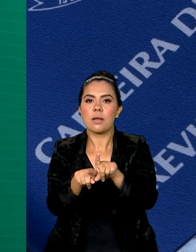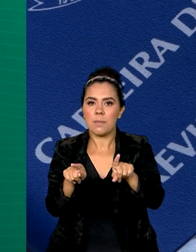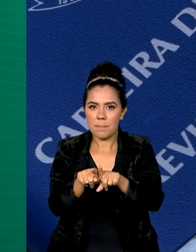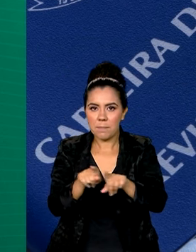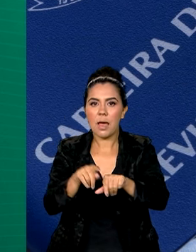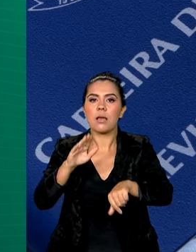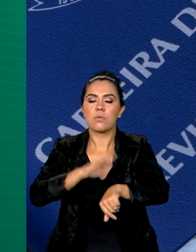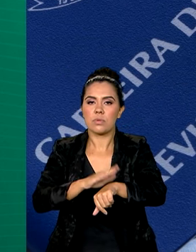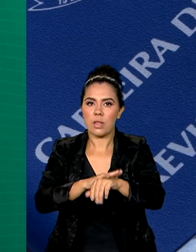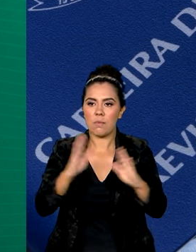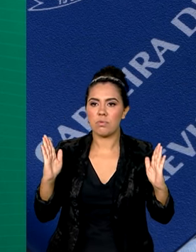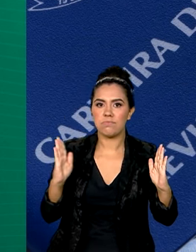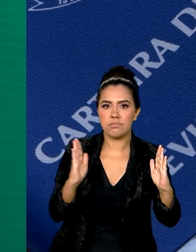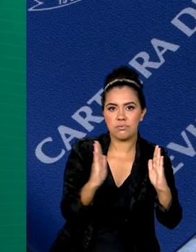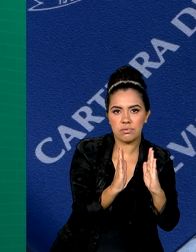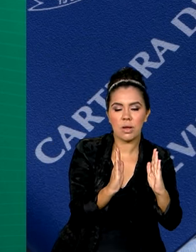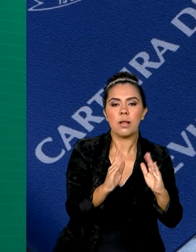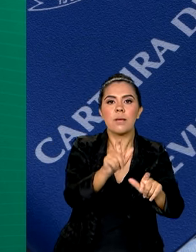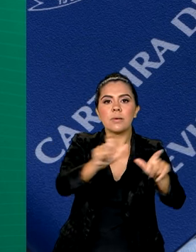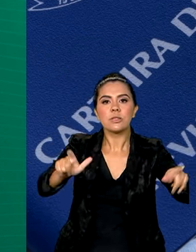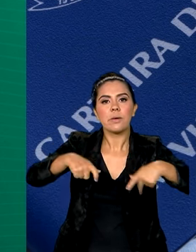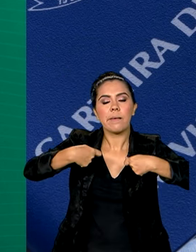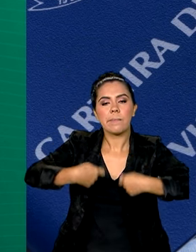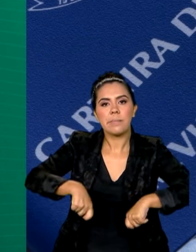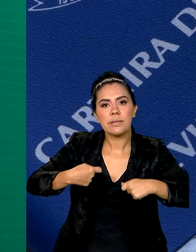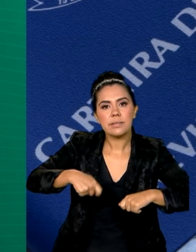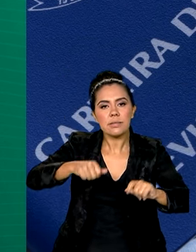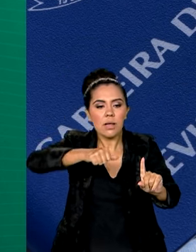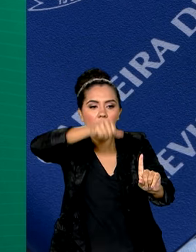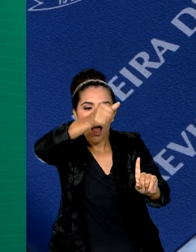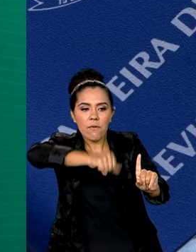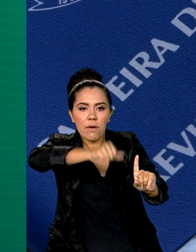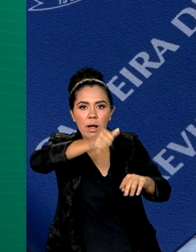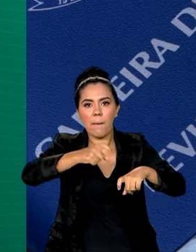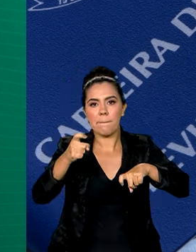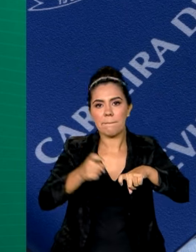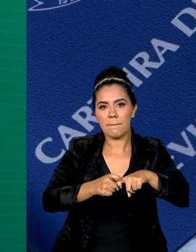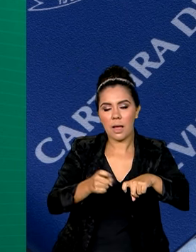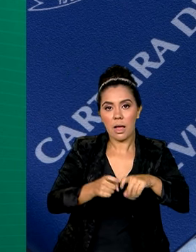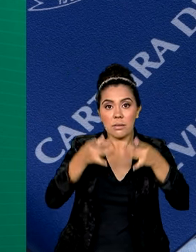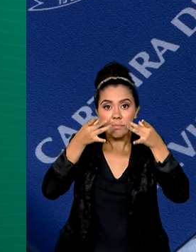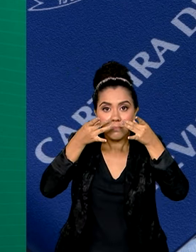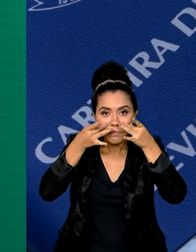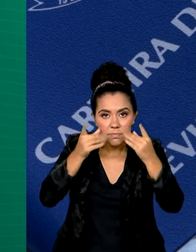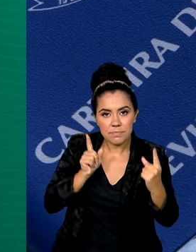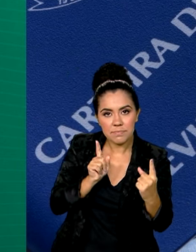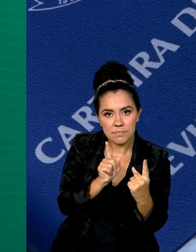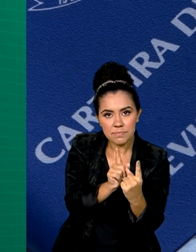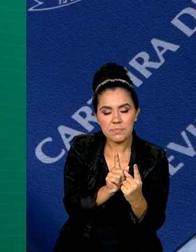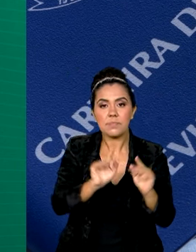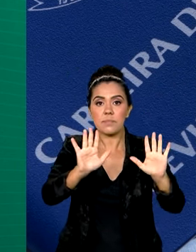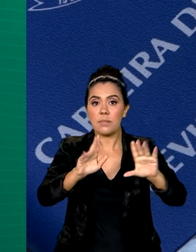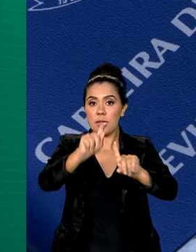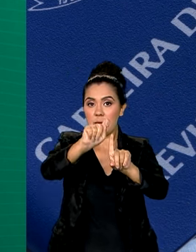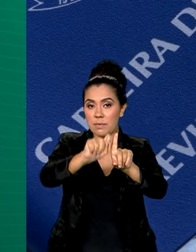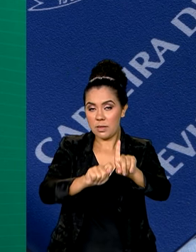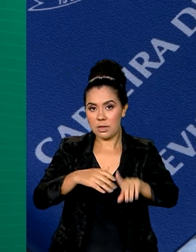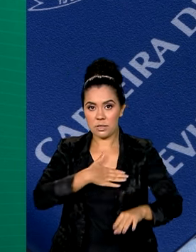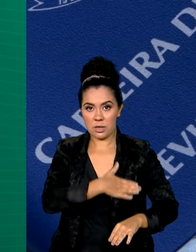de espera para quem precisa passar por uma perícia médica presencial. Em agosto